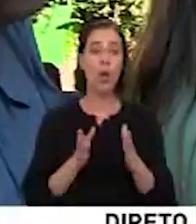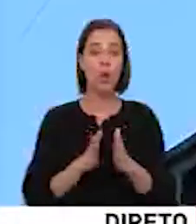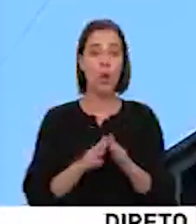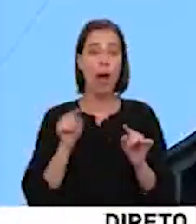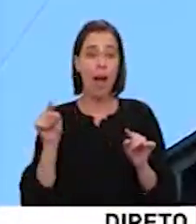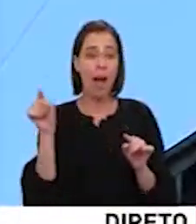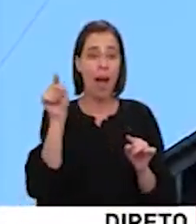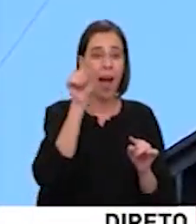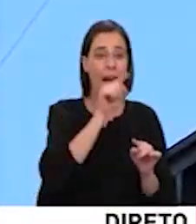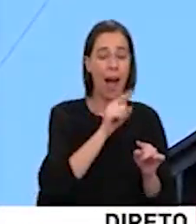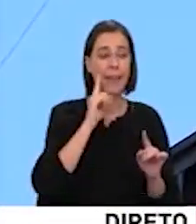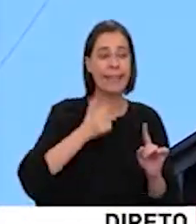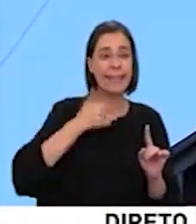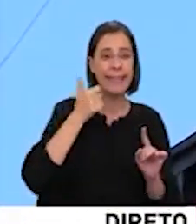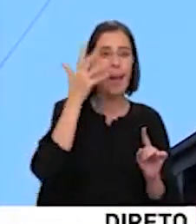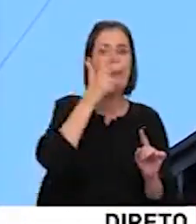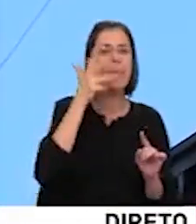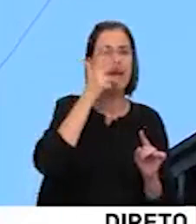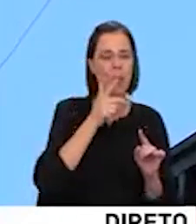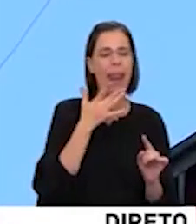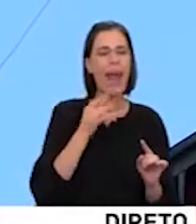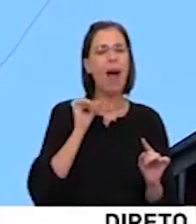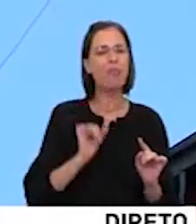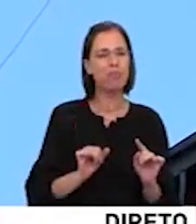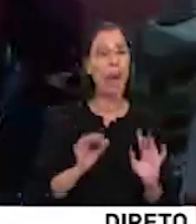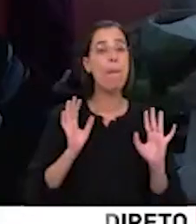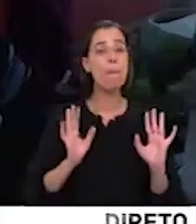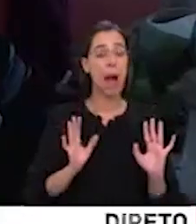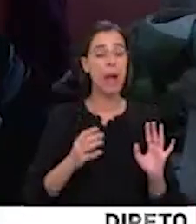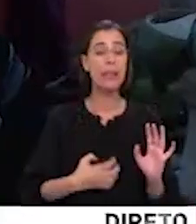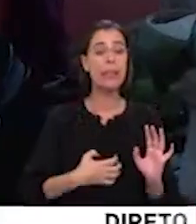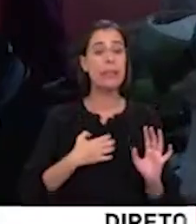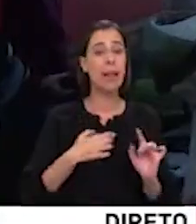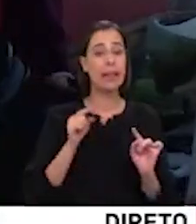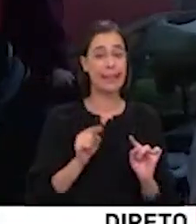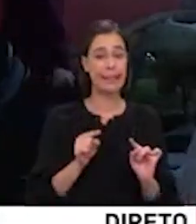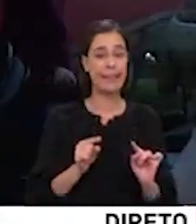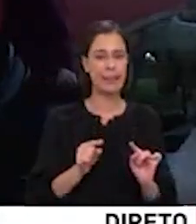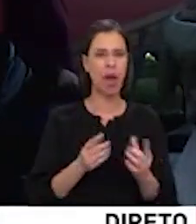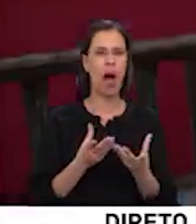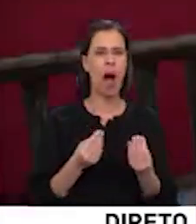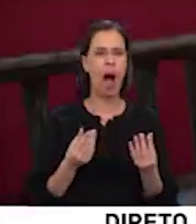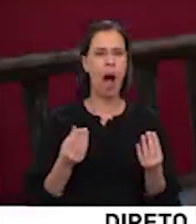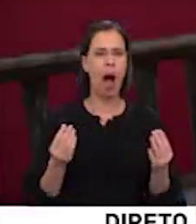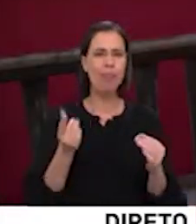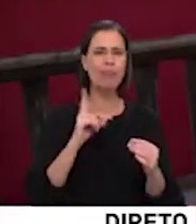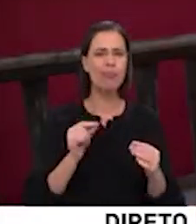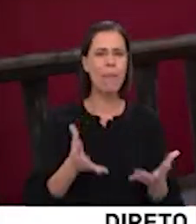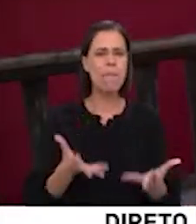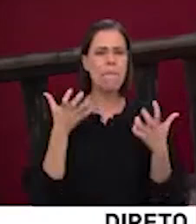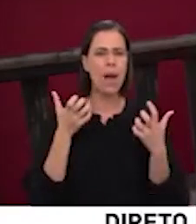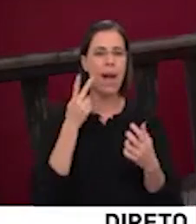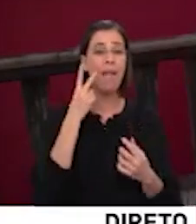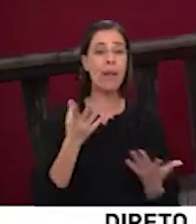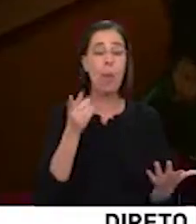cantos aguardam as principais personagens do Natal. Mas no espírito desta quadra, foram muitos os que saíram para ver o